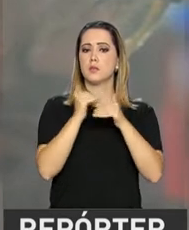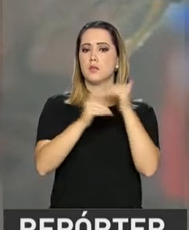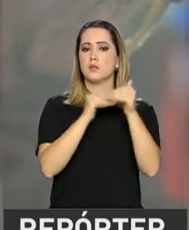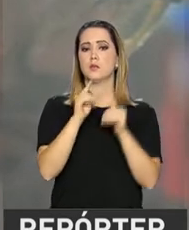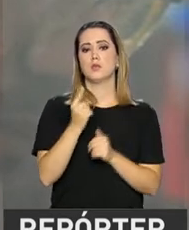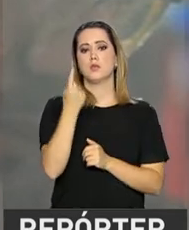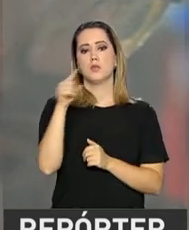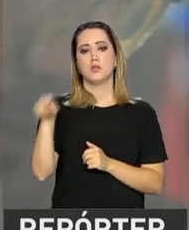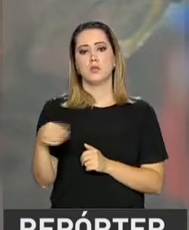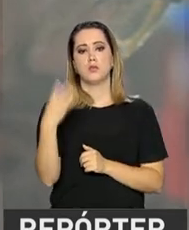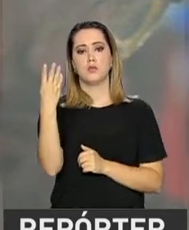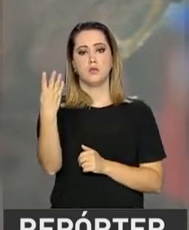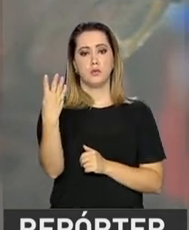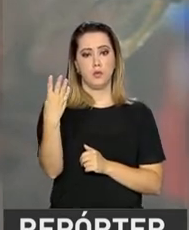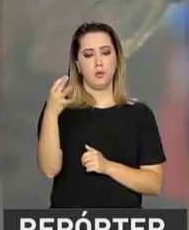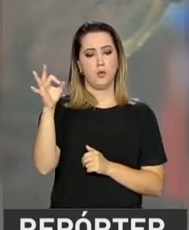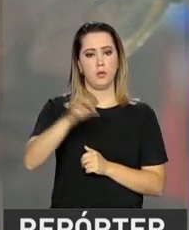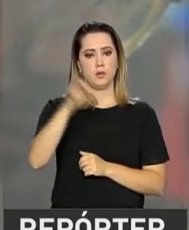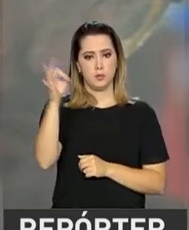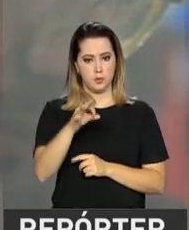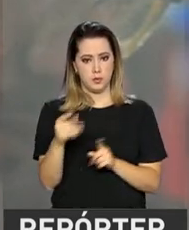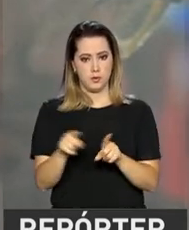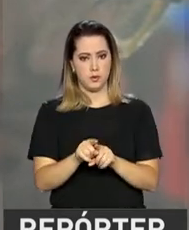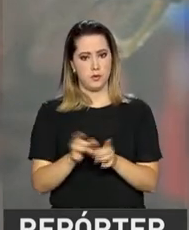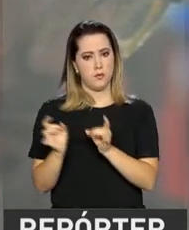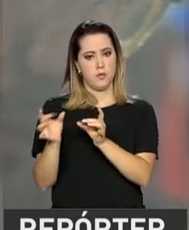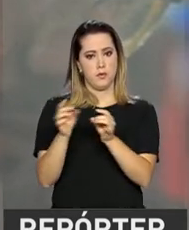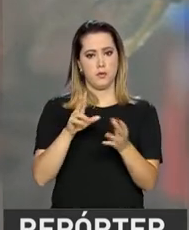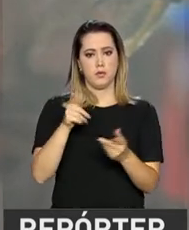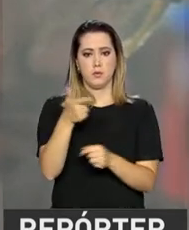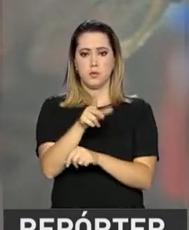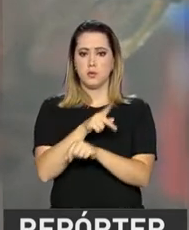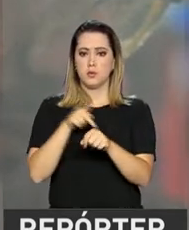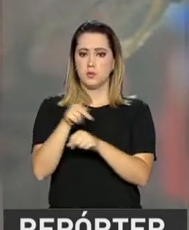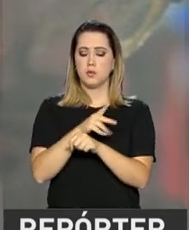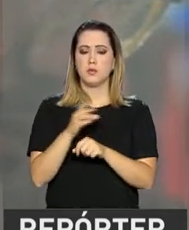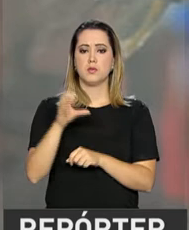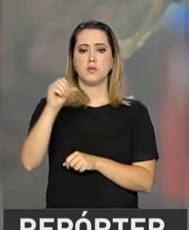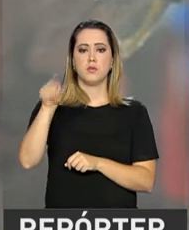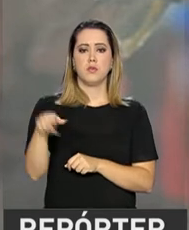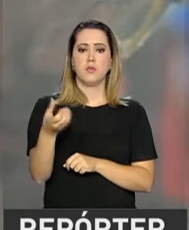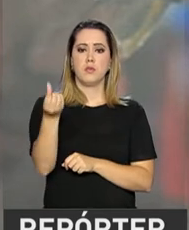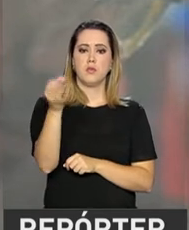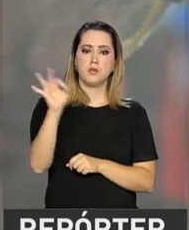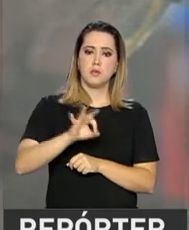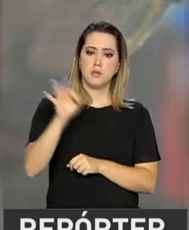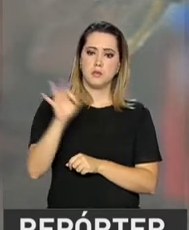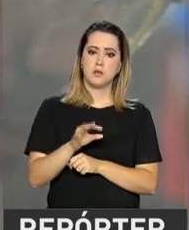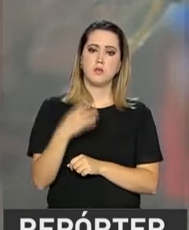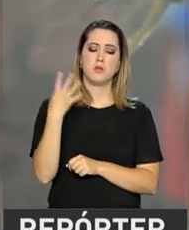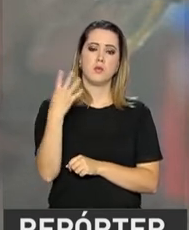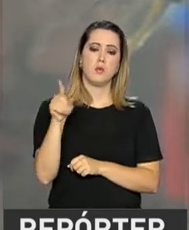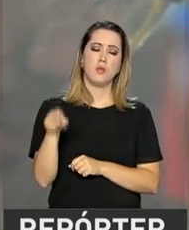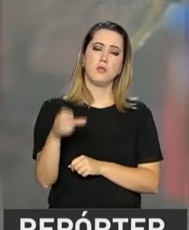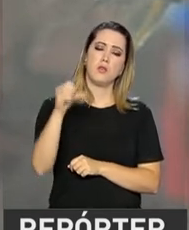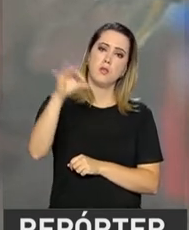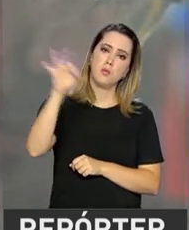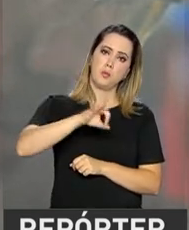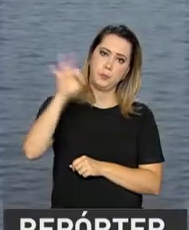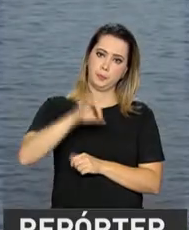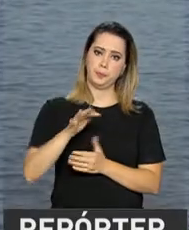por cento exportações e importações crescem 9,6 por cento e 4,9 por